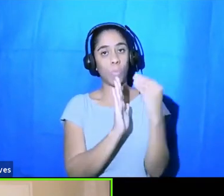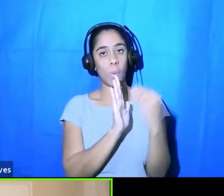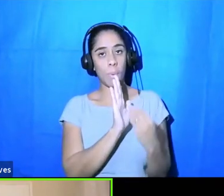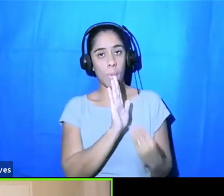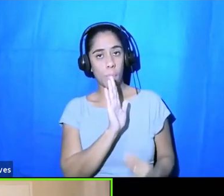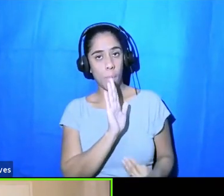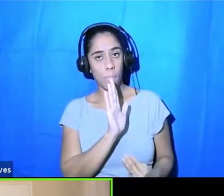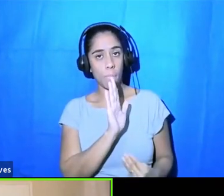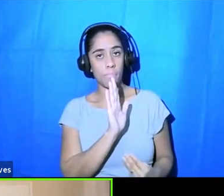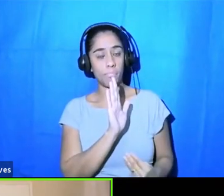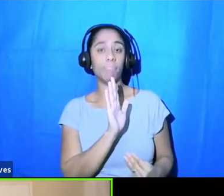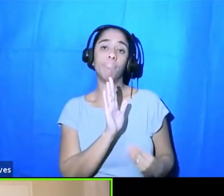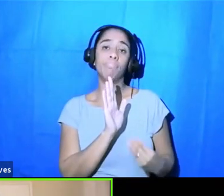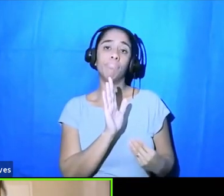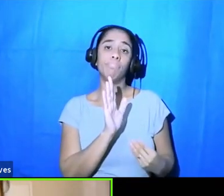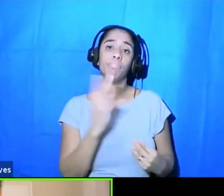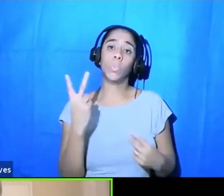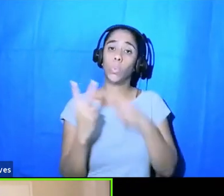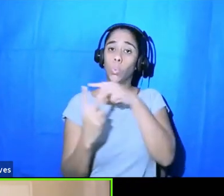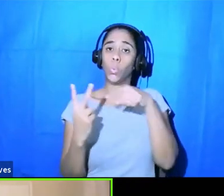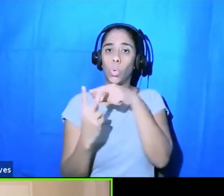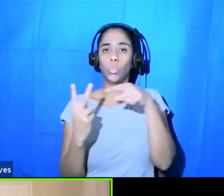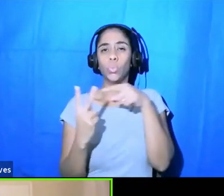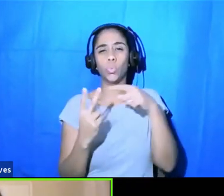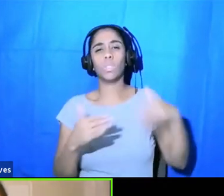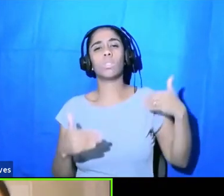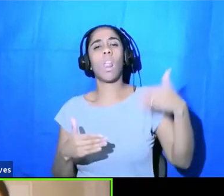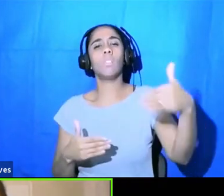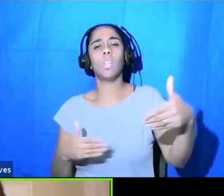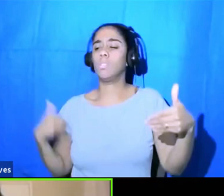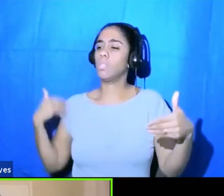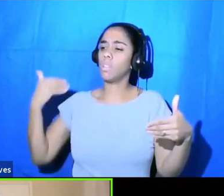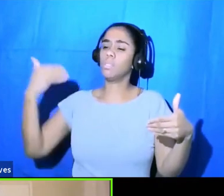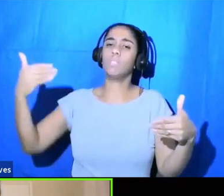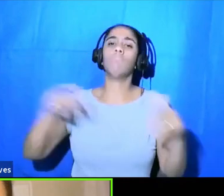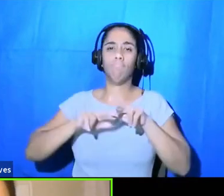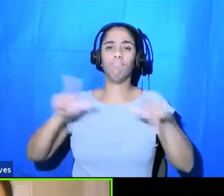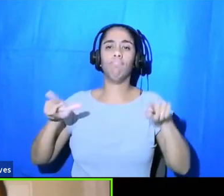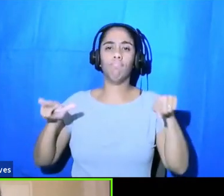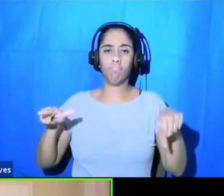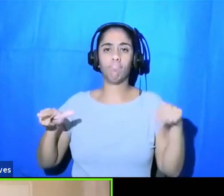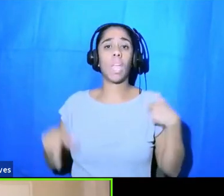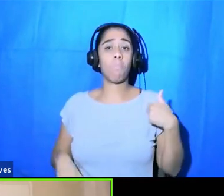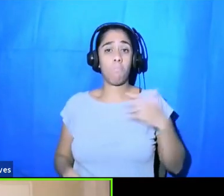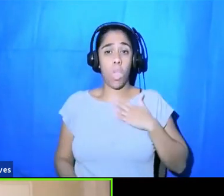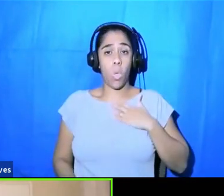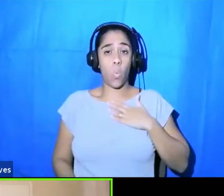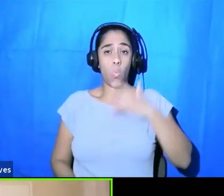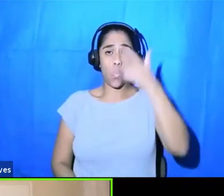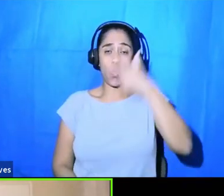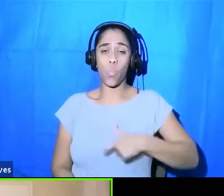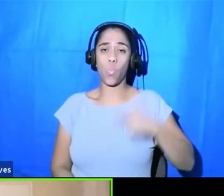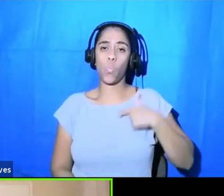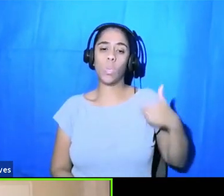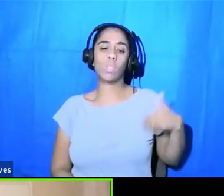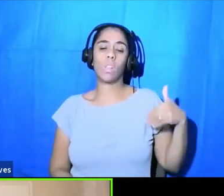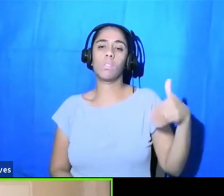pouco acerca da minha. Eu fui electa convencional constituinte